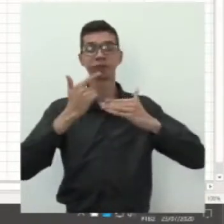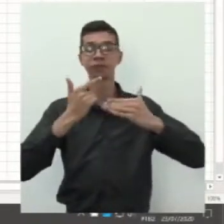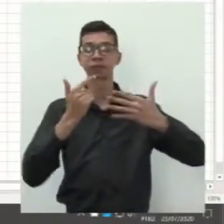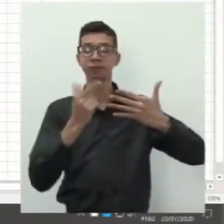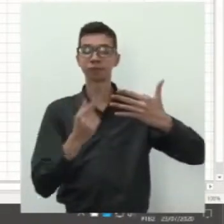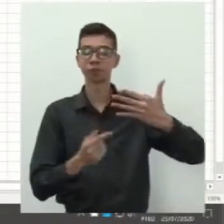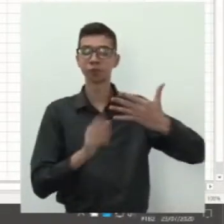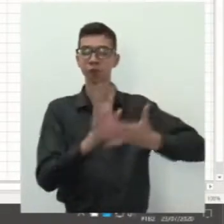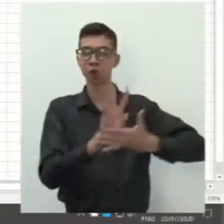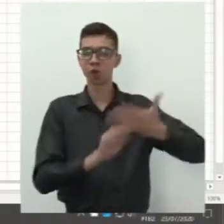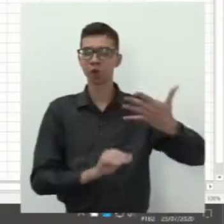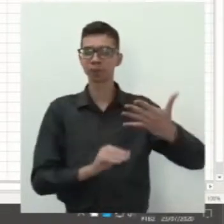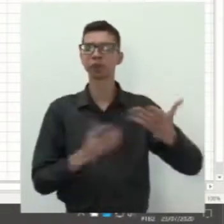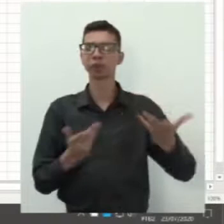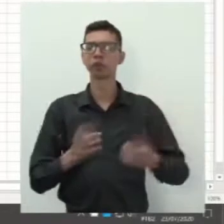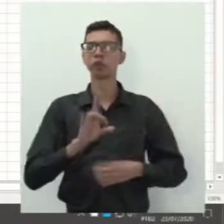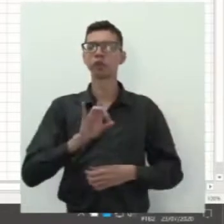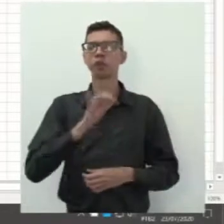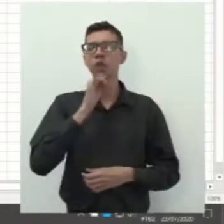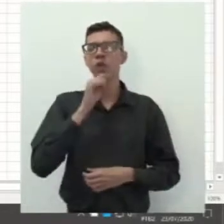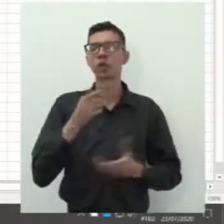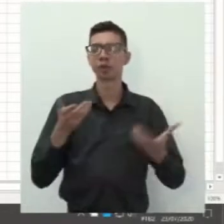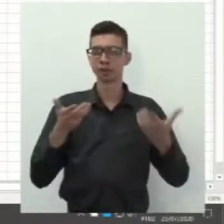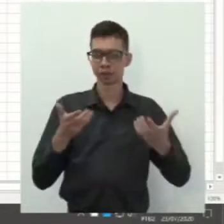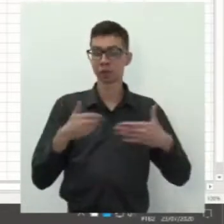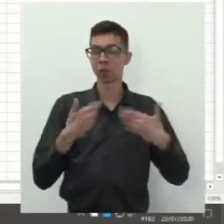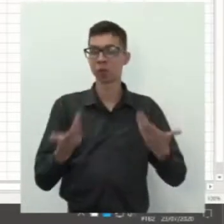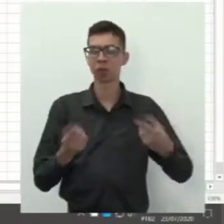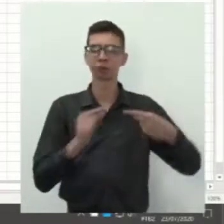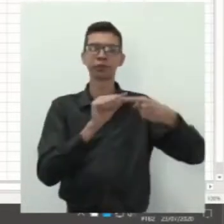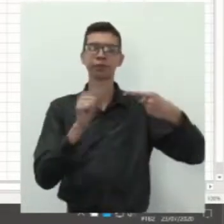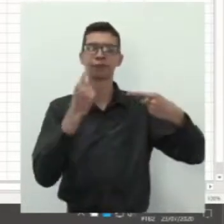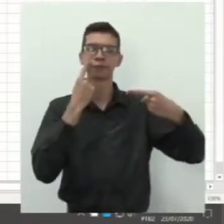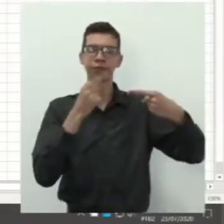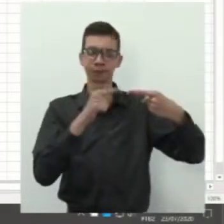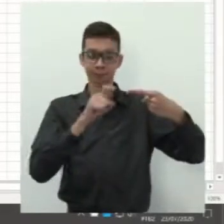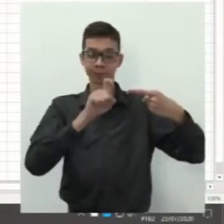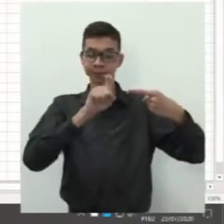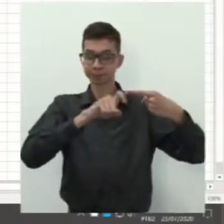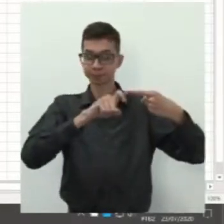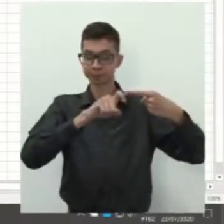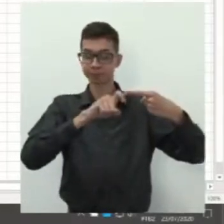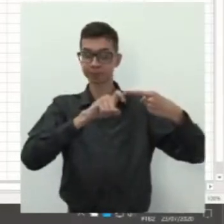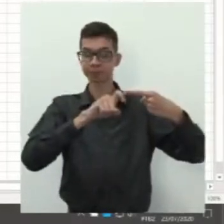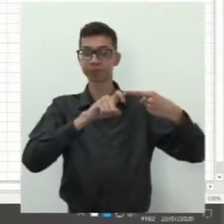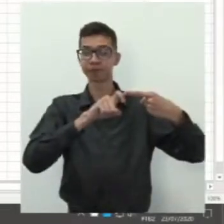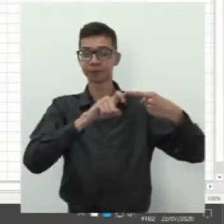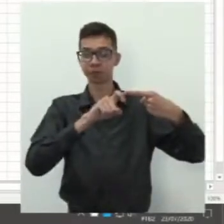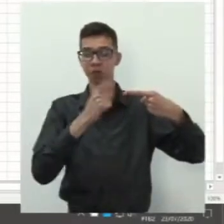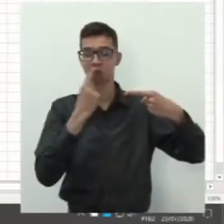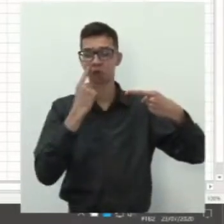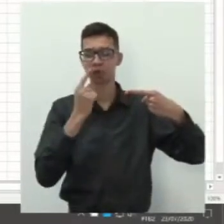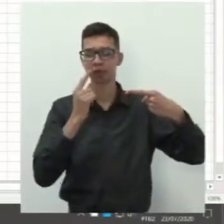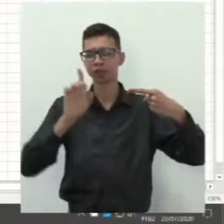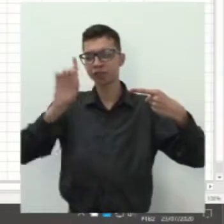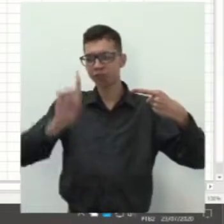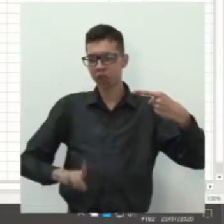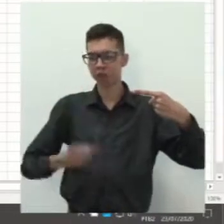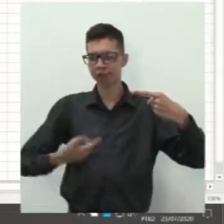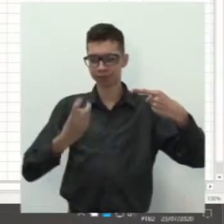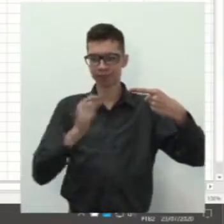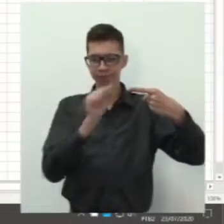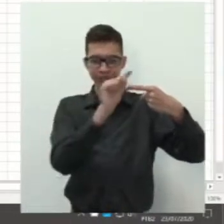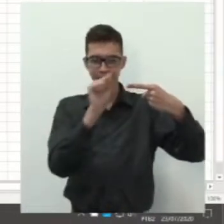arrastar, selecionar a célula que a gente quer. A gente vem no cantinho inferior direito dela, ó, o mouse muda, né,